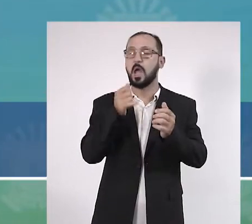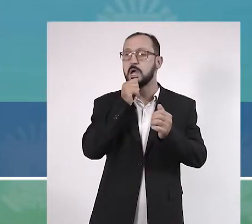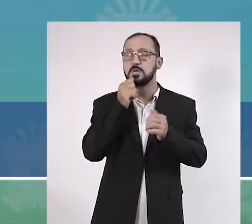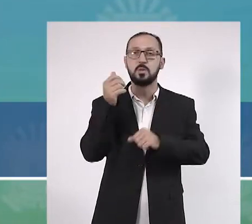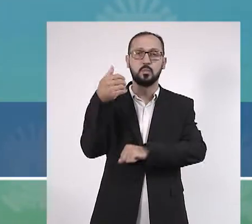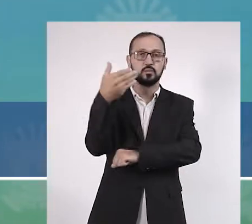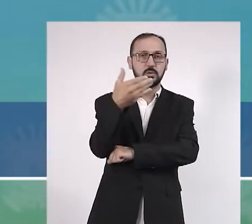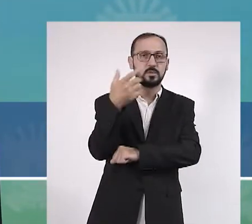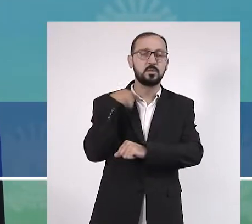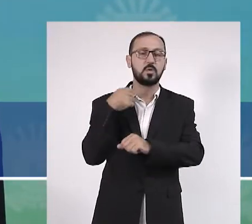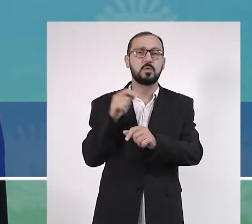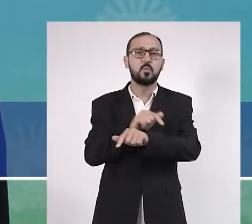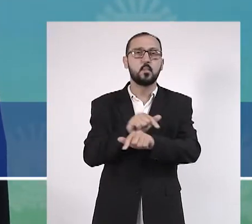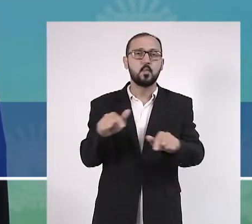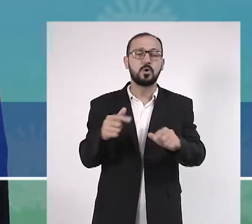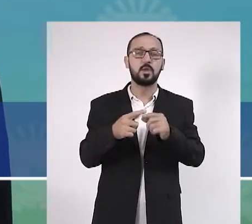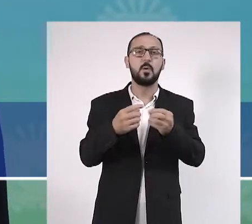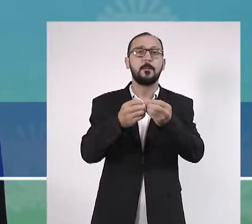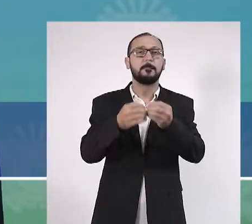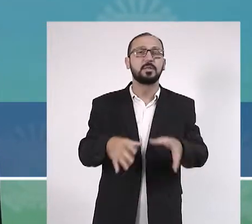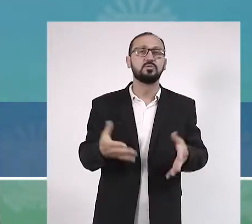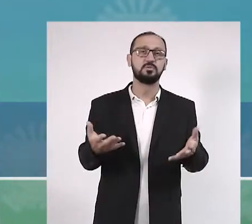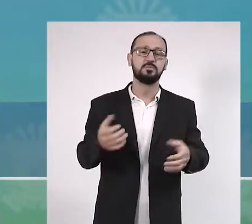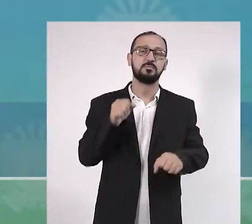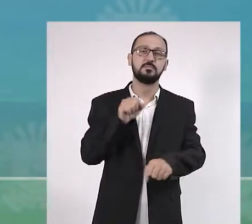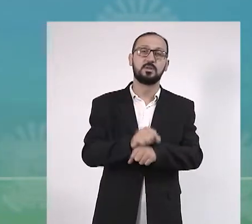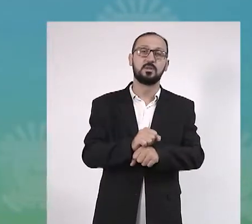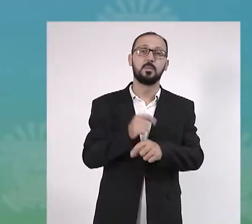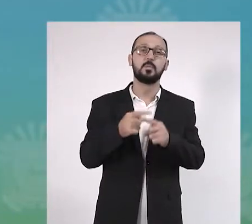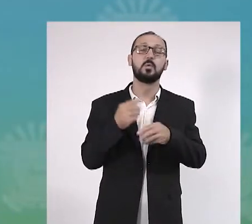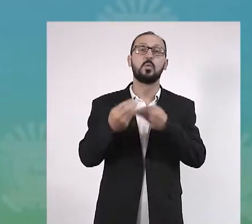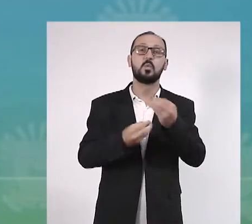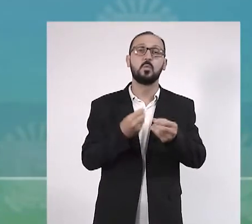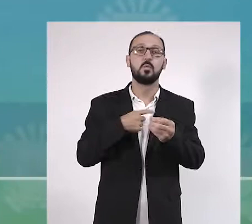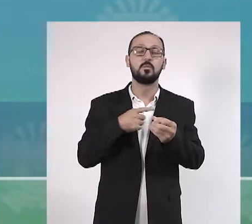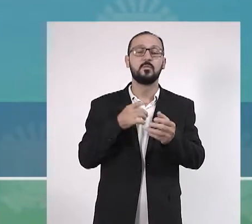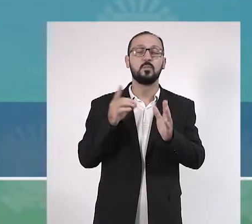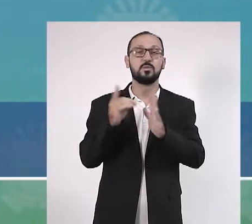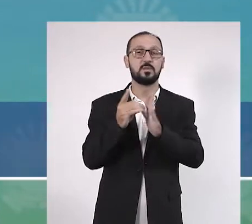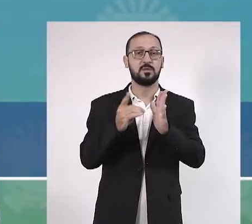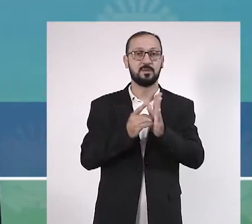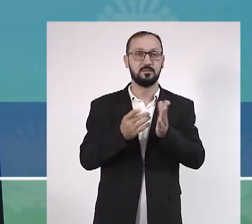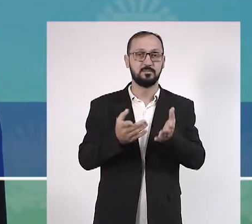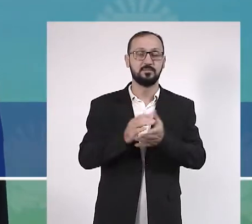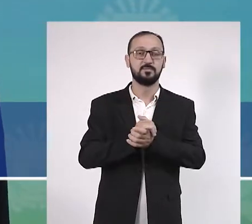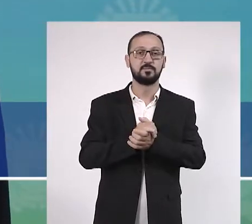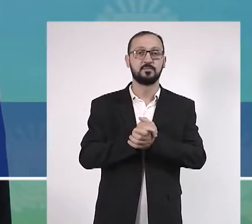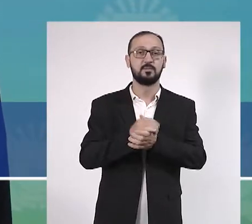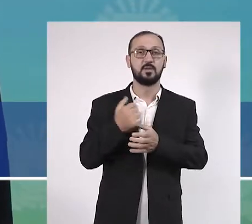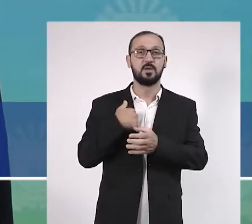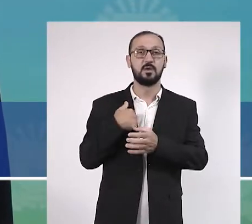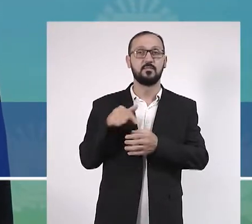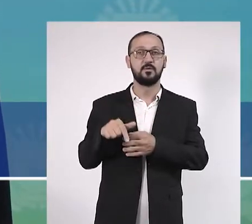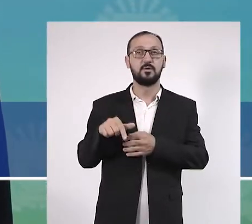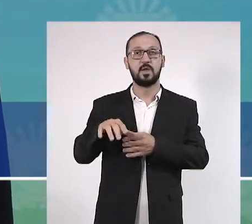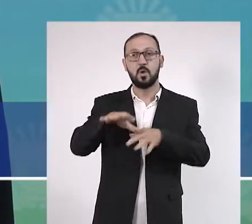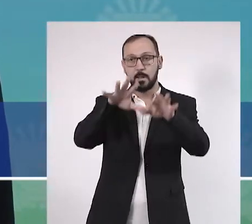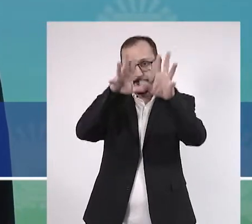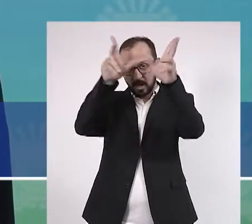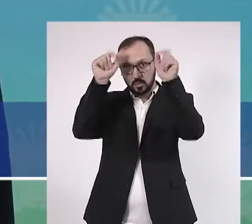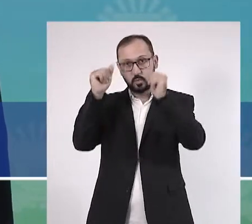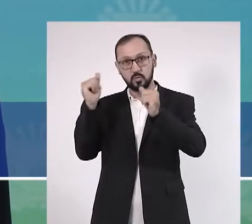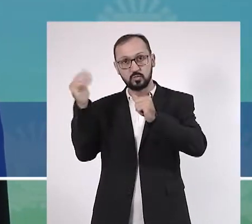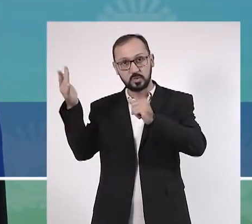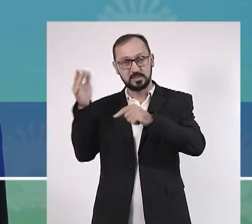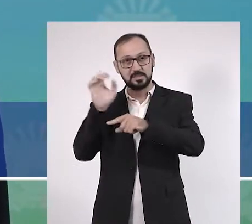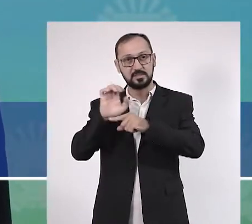pousadas, a rede hoteleira, é um prejuízo total, economicamente falando, da forma como ficou o decreto. E aí vai o nosso irmão Mato Grosso,